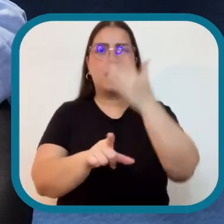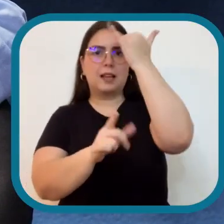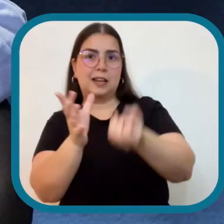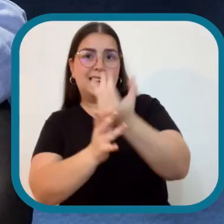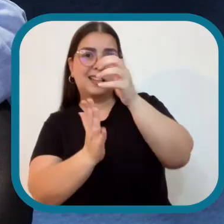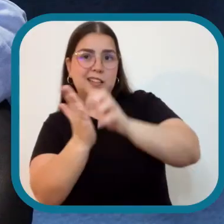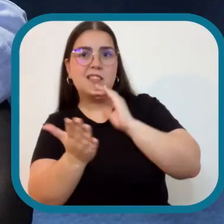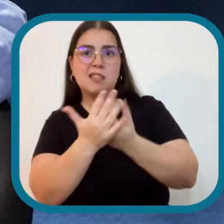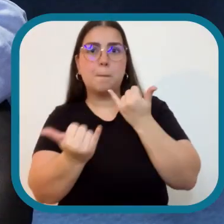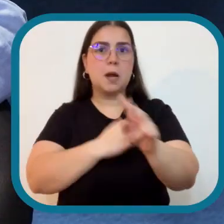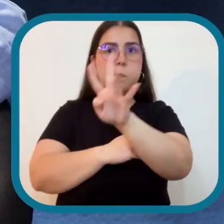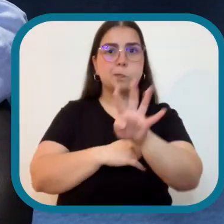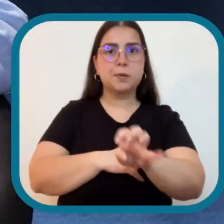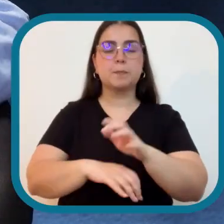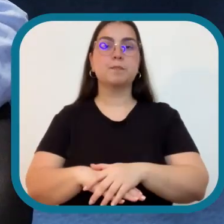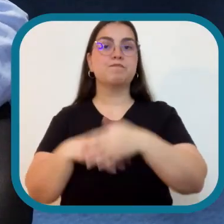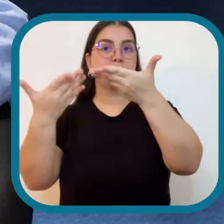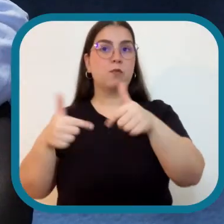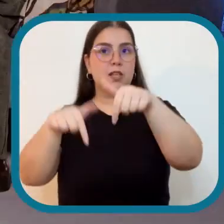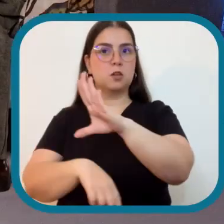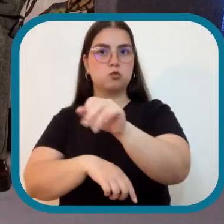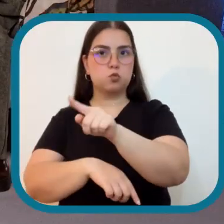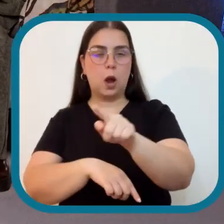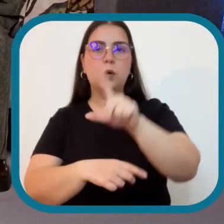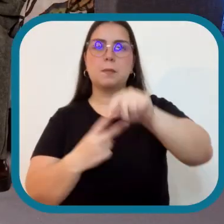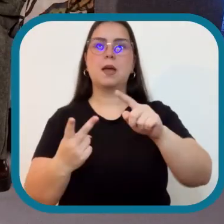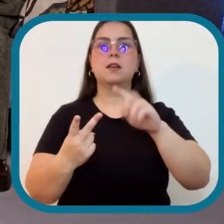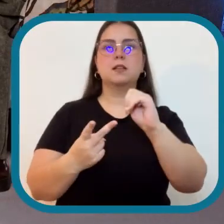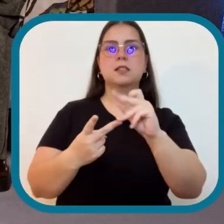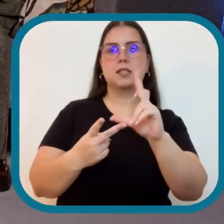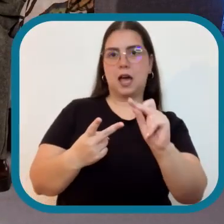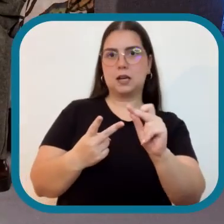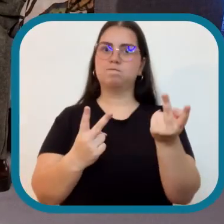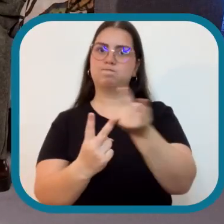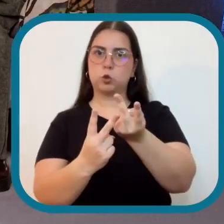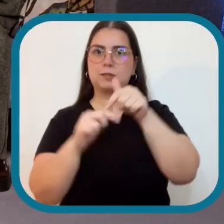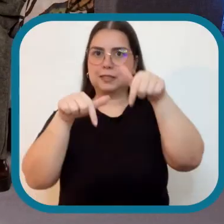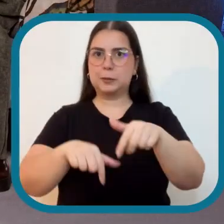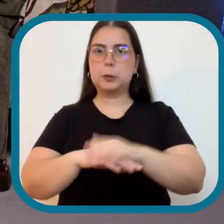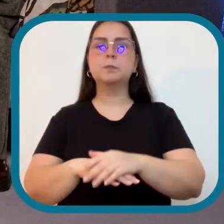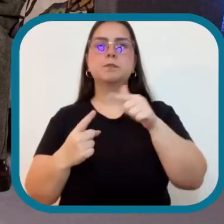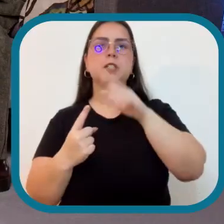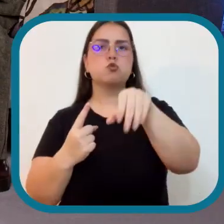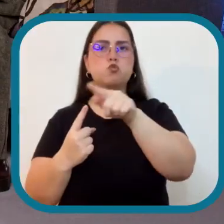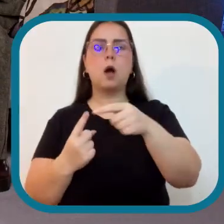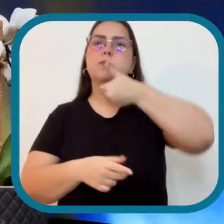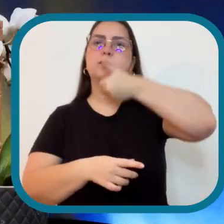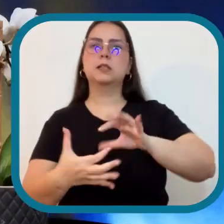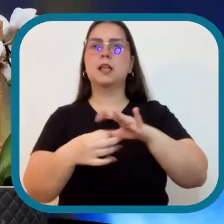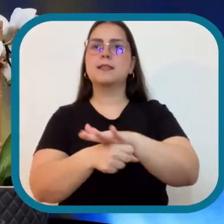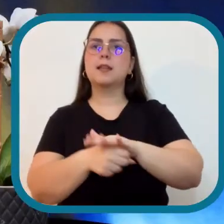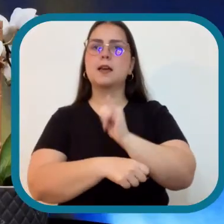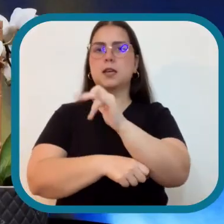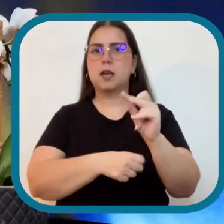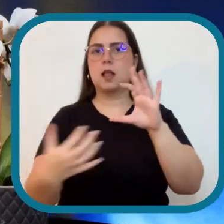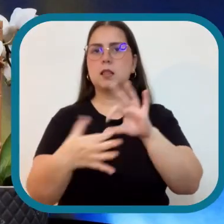criatividade literária pode estar sob ameaça. São convidados deste debate João Santos Pereira e Sara de Almeida Leite. João Santos Pereira é especialista